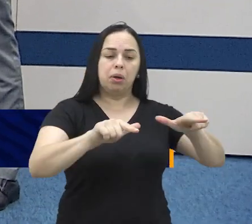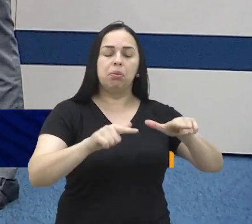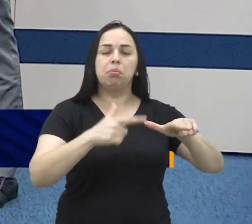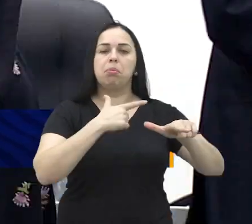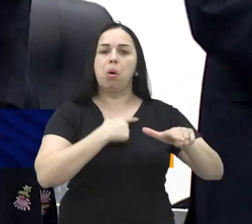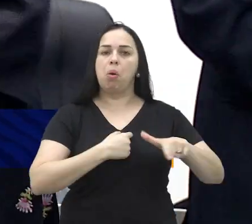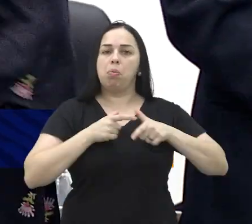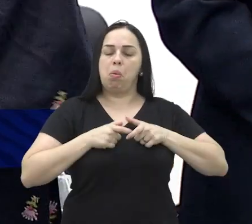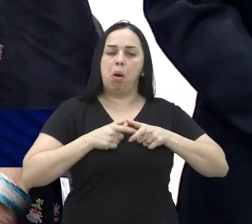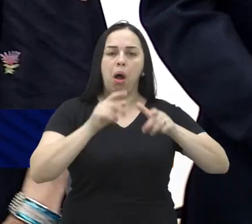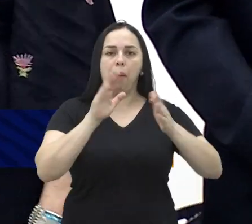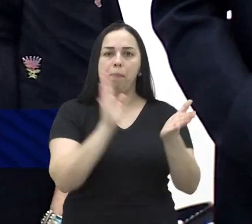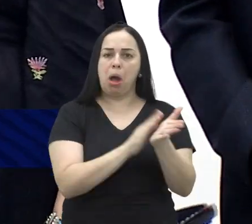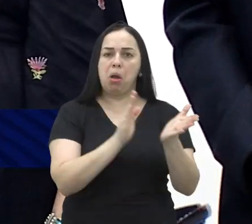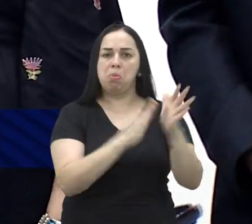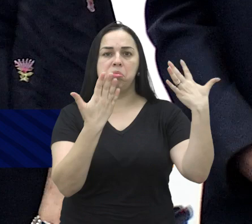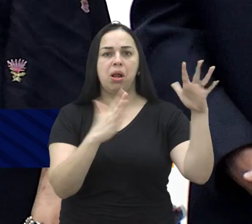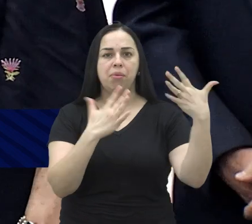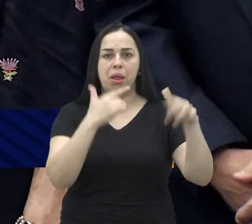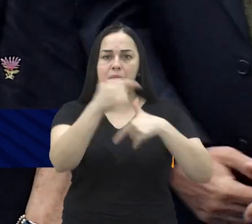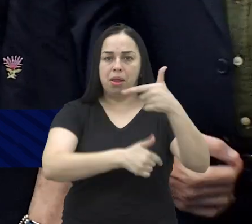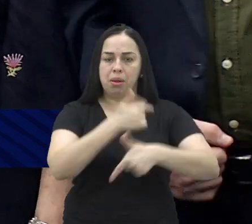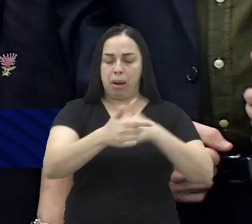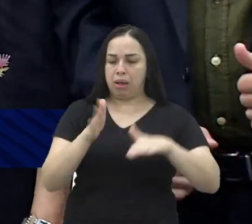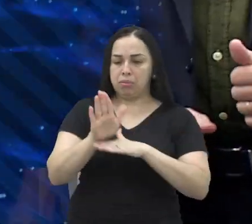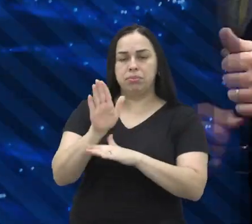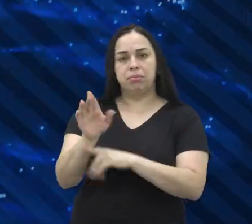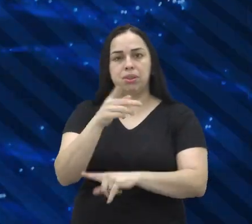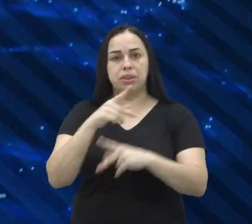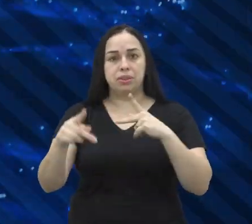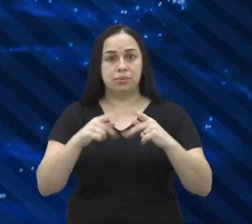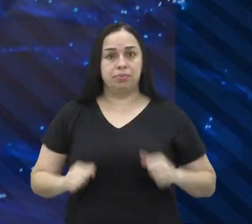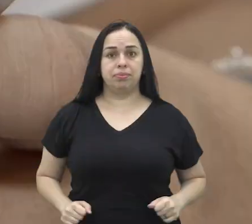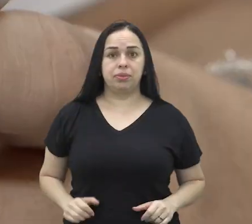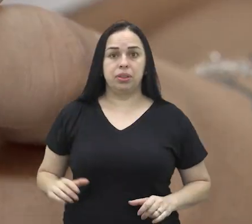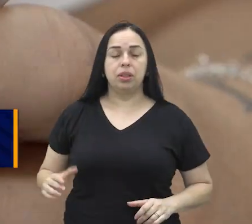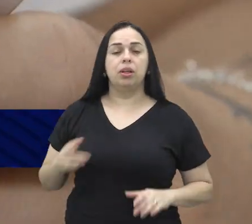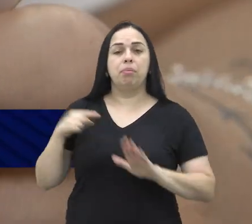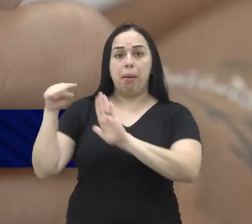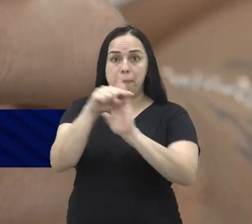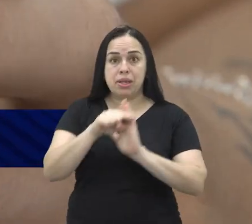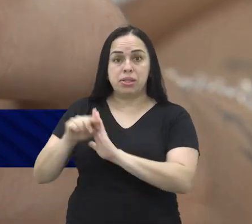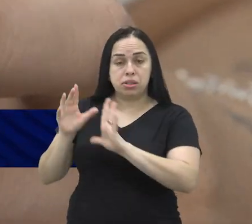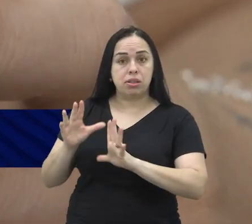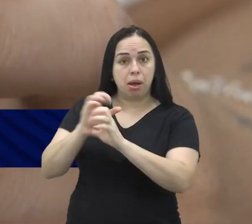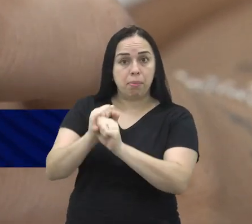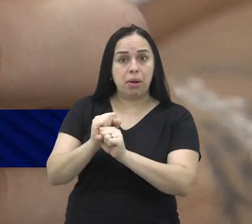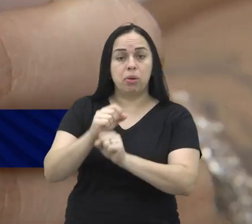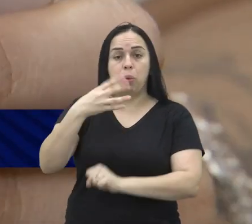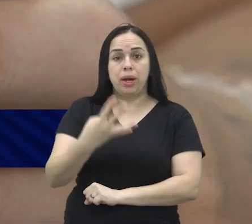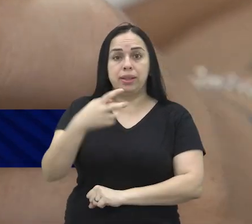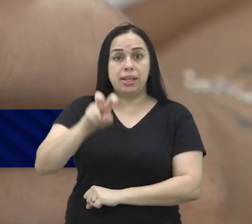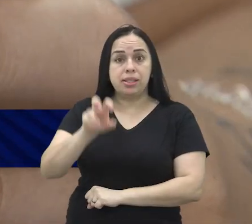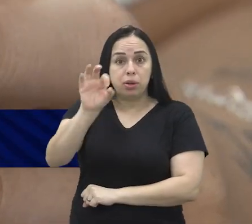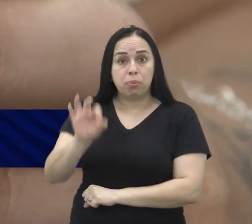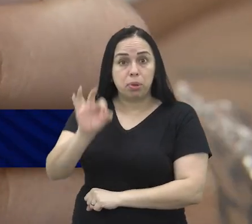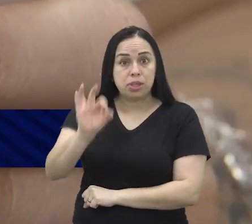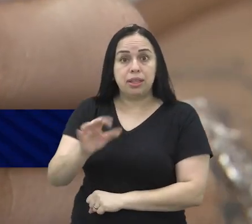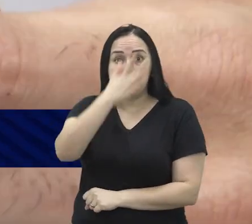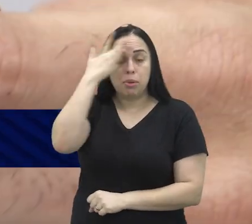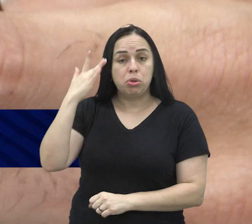em reconhecimento ao trabalho realizado no município. Levantamento aponta que 45% dos casos